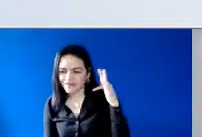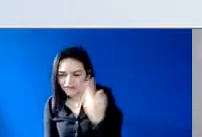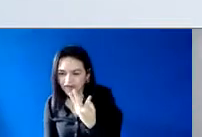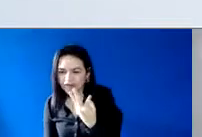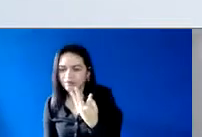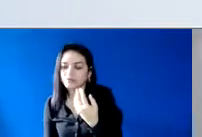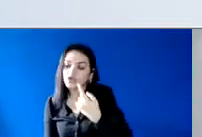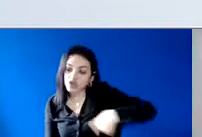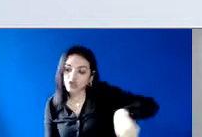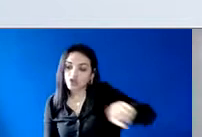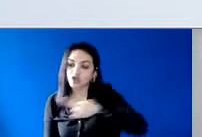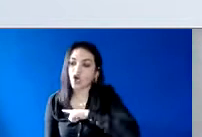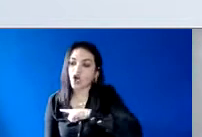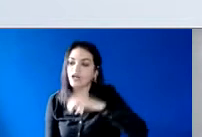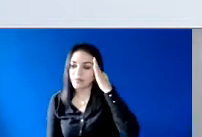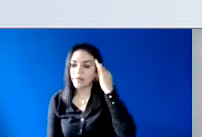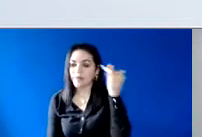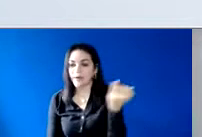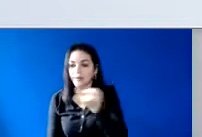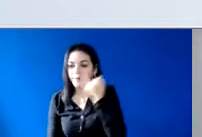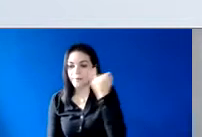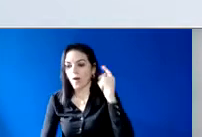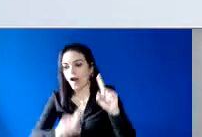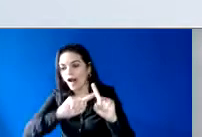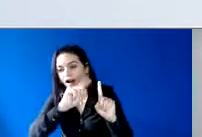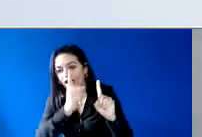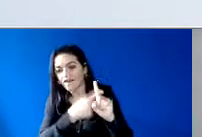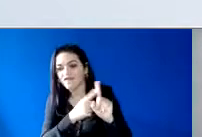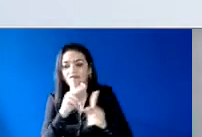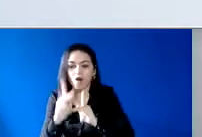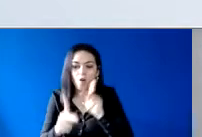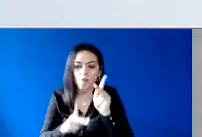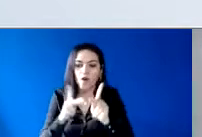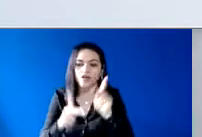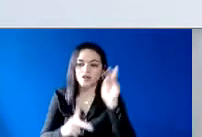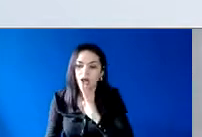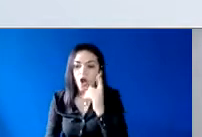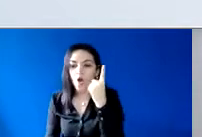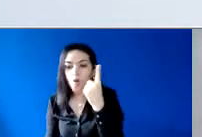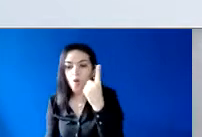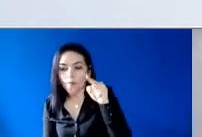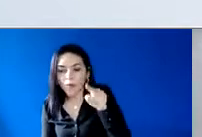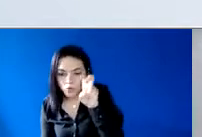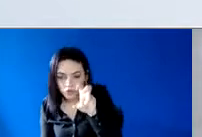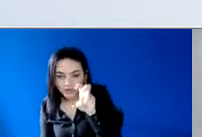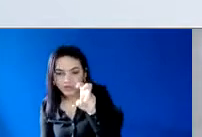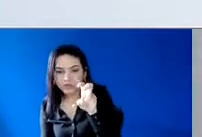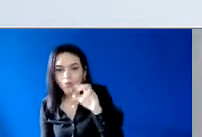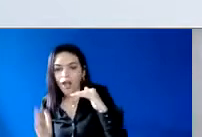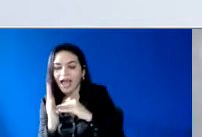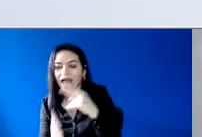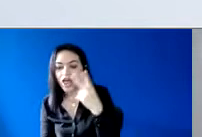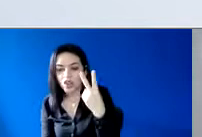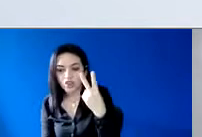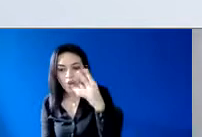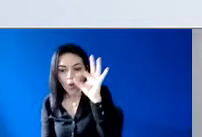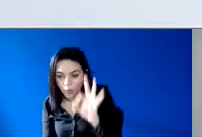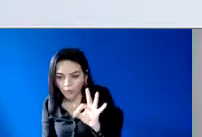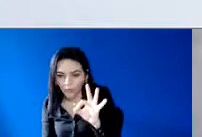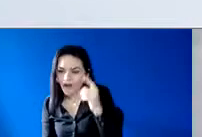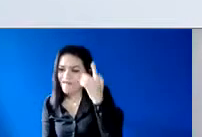a prevalência de gravidez na população brasileira é em torno de 1,5% a 2%. Então, isso fica fácil de